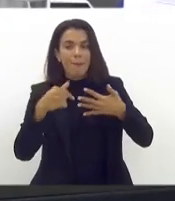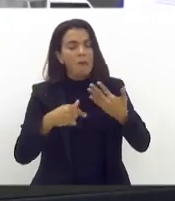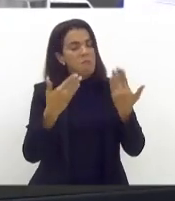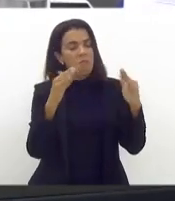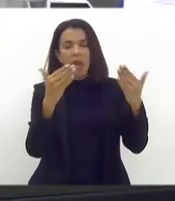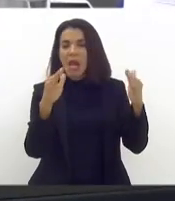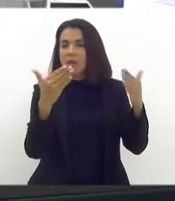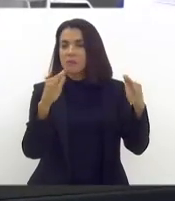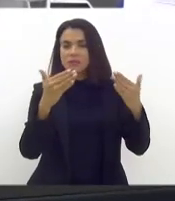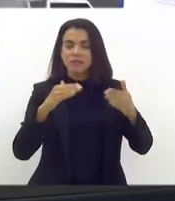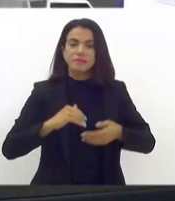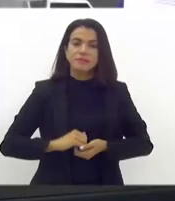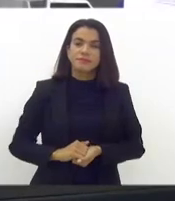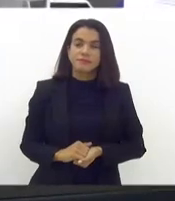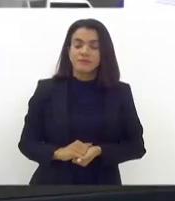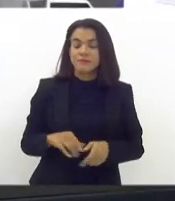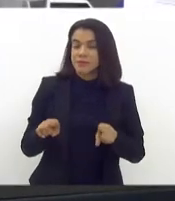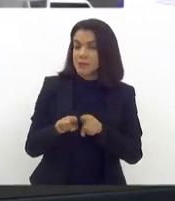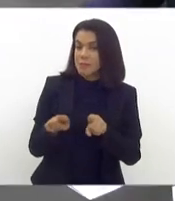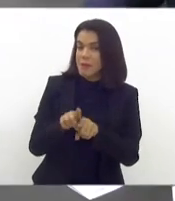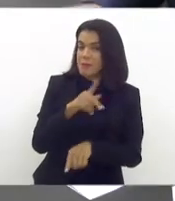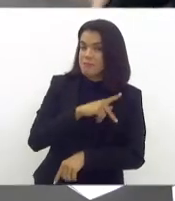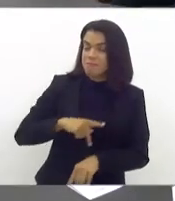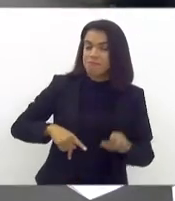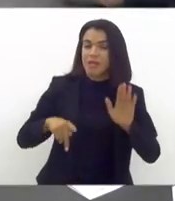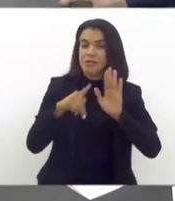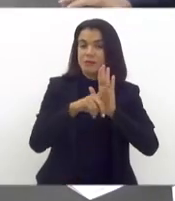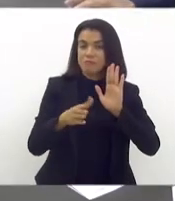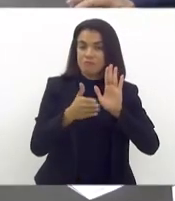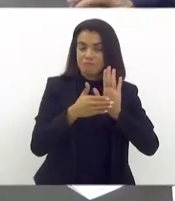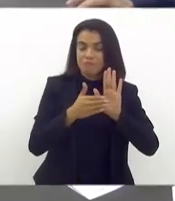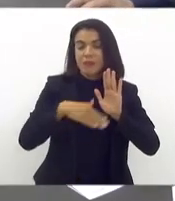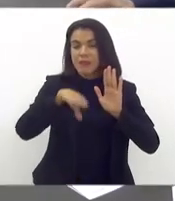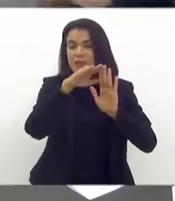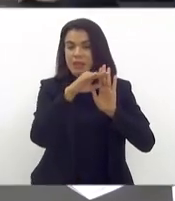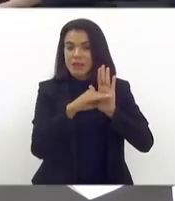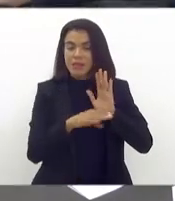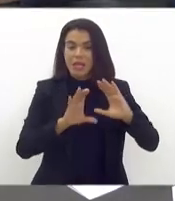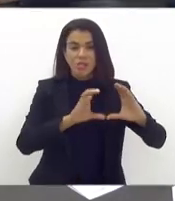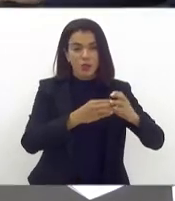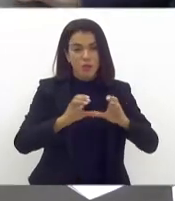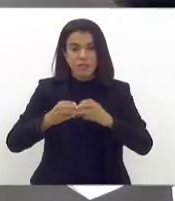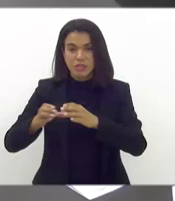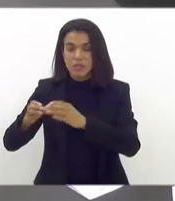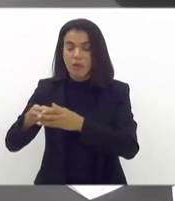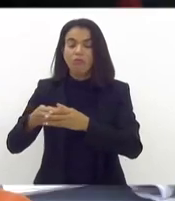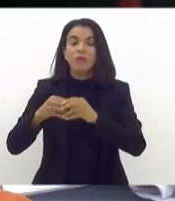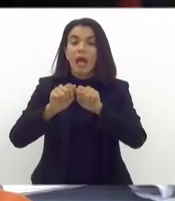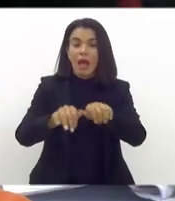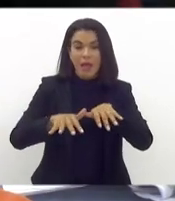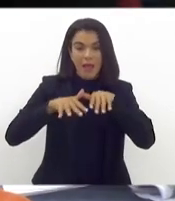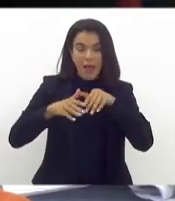Excelência está de parabéns. E, presidente, esse projeto tramitando vai nas temáticas também, nas comissões temáticas, e no plenário sendo